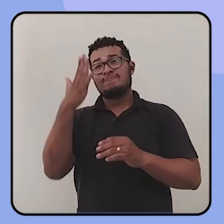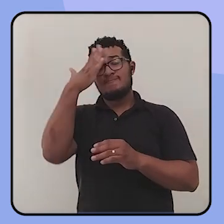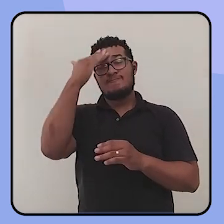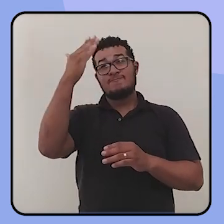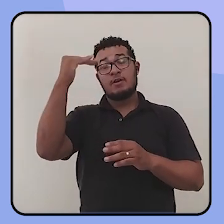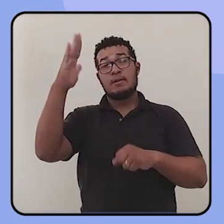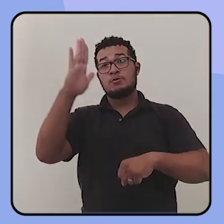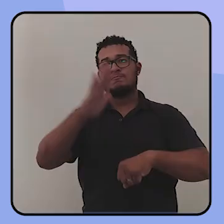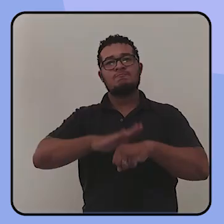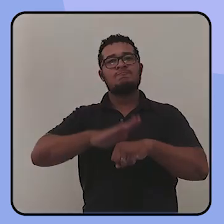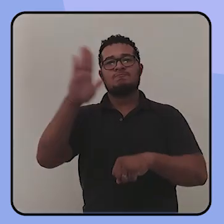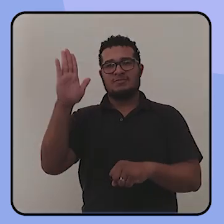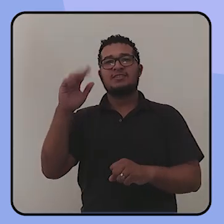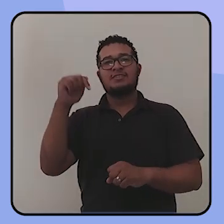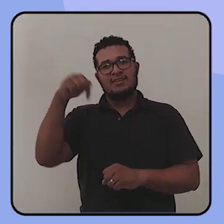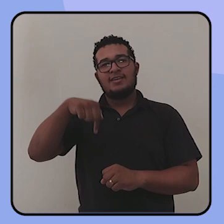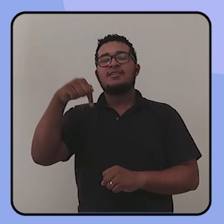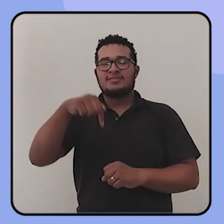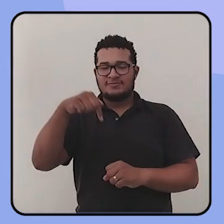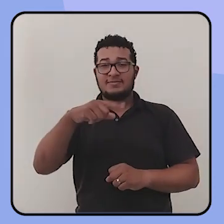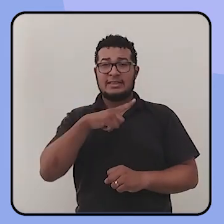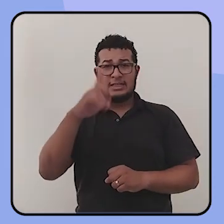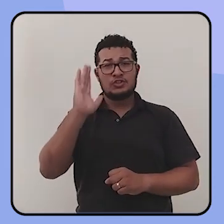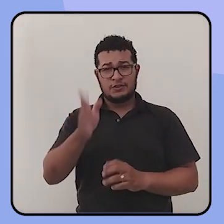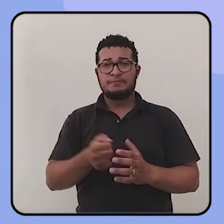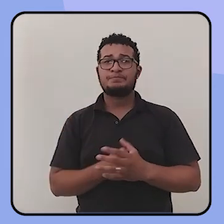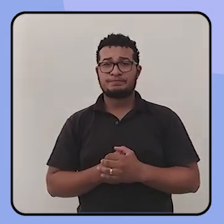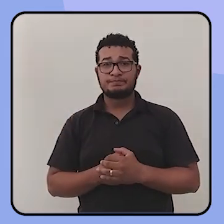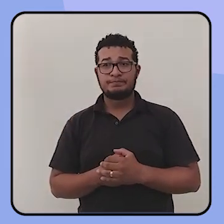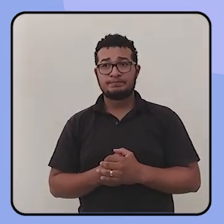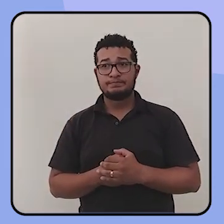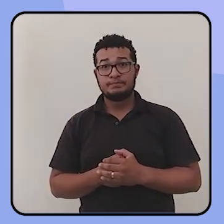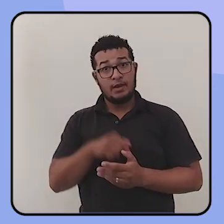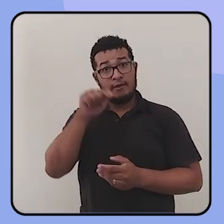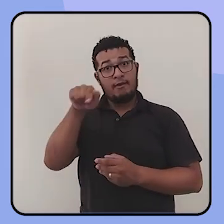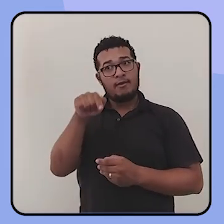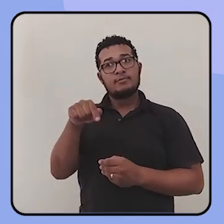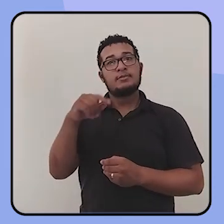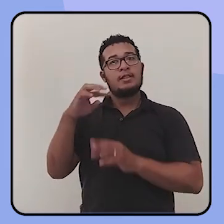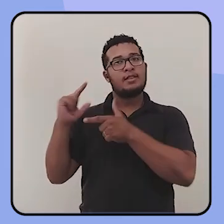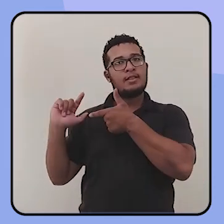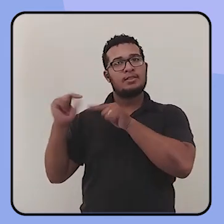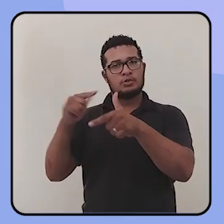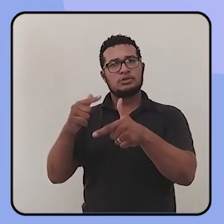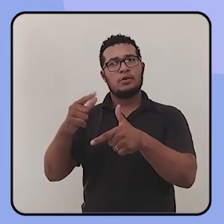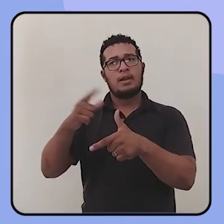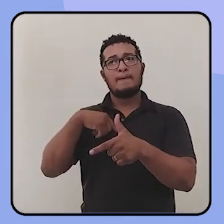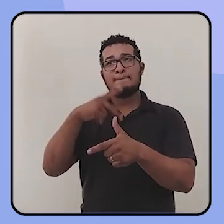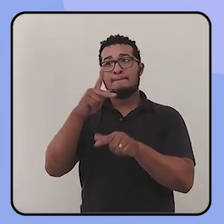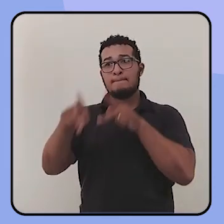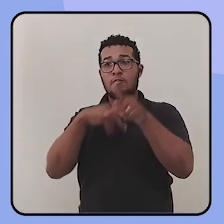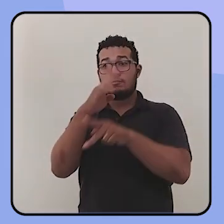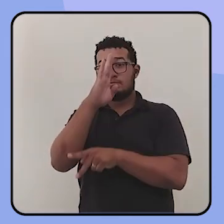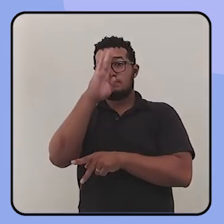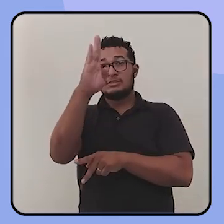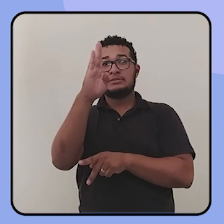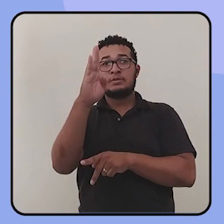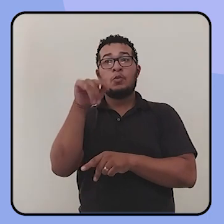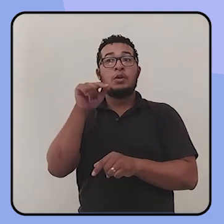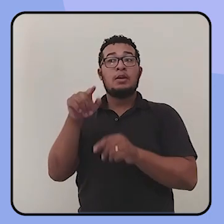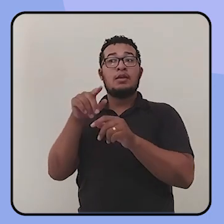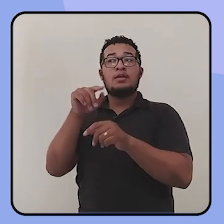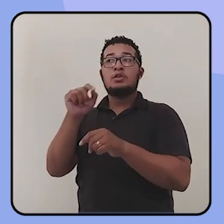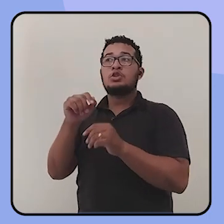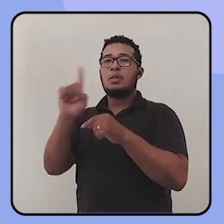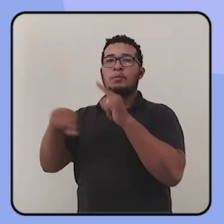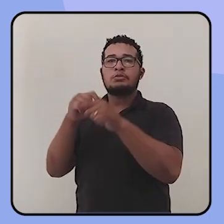conhecida do nosso país, a tradição tupi-guarani. Inclusive, essa tradição era os principais povos indígenas que estavam aqui quando